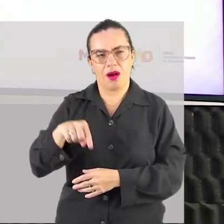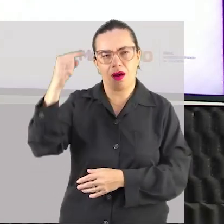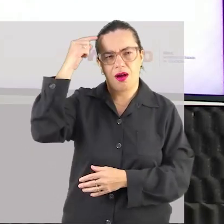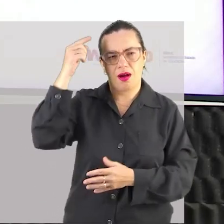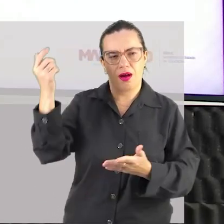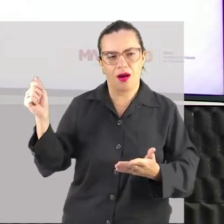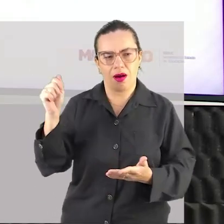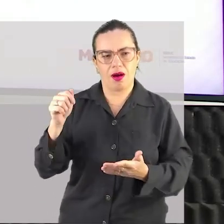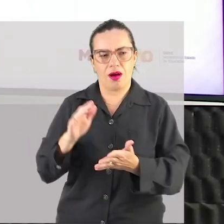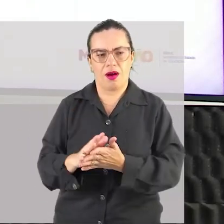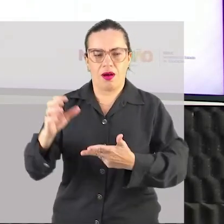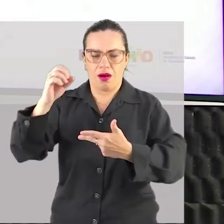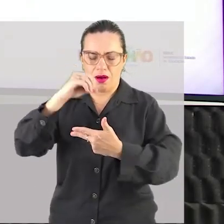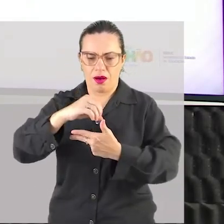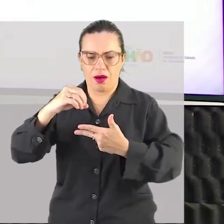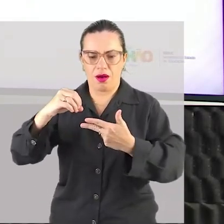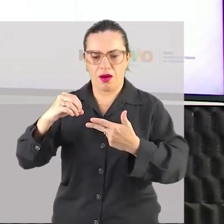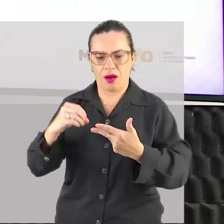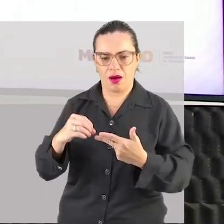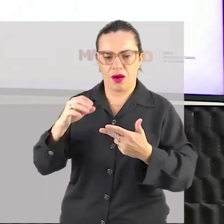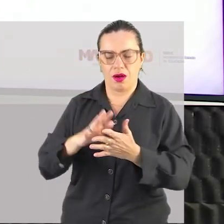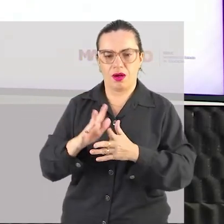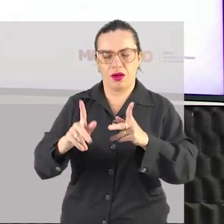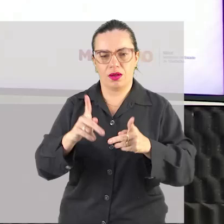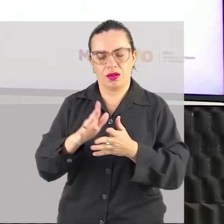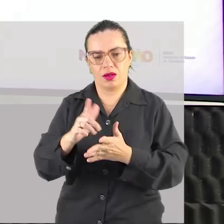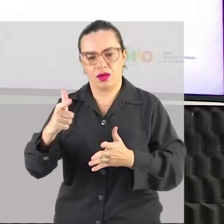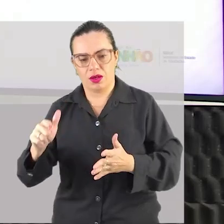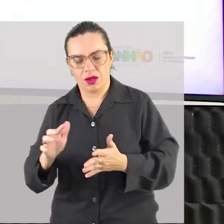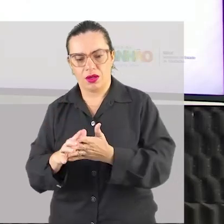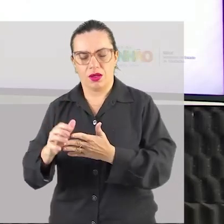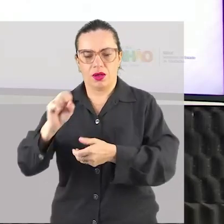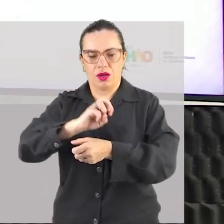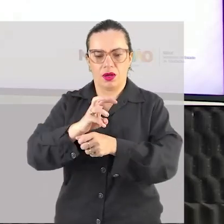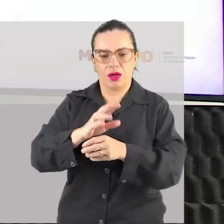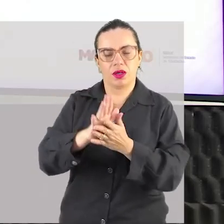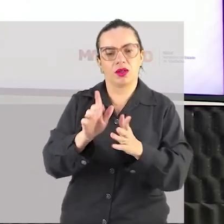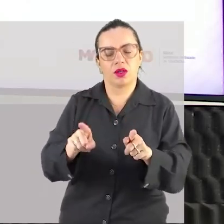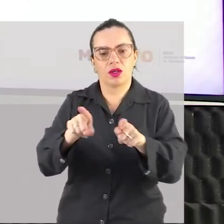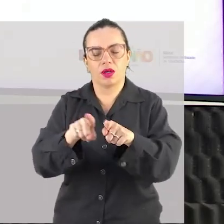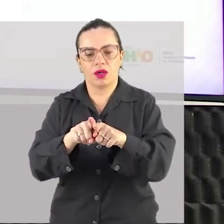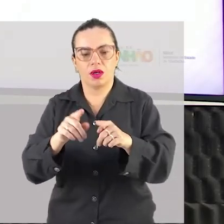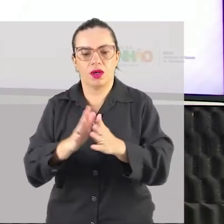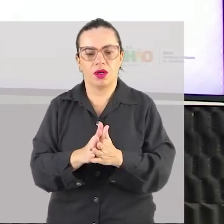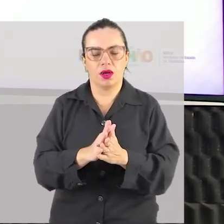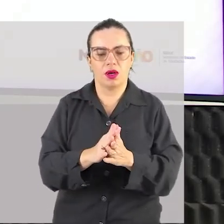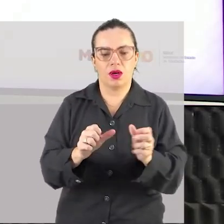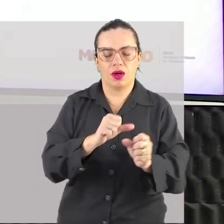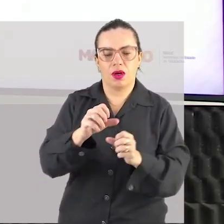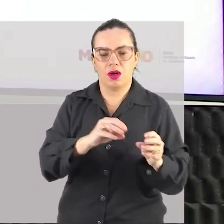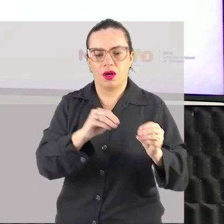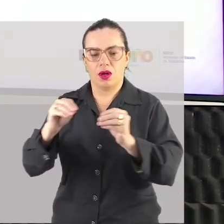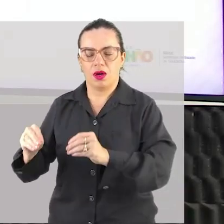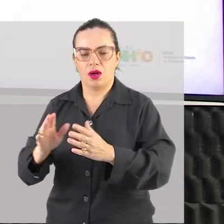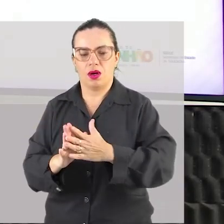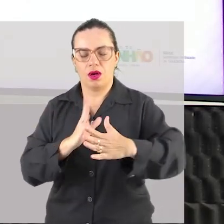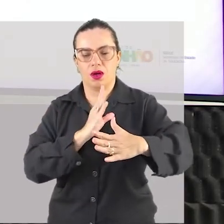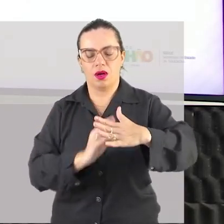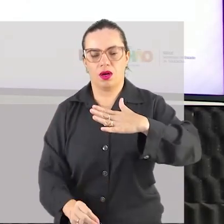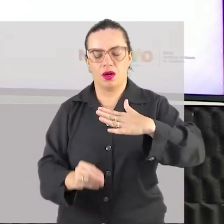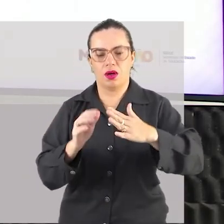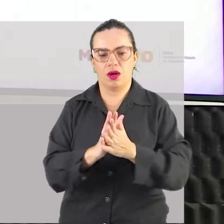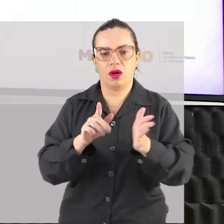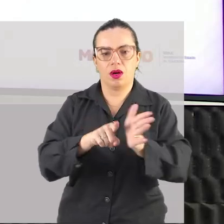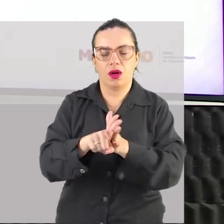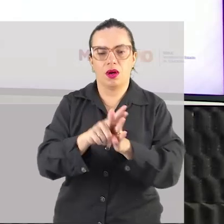UEMA sem população brasileira e não dá para pensar do Enem sem movimentos migratórios refugiados e talvez até falar do